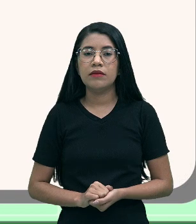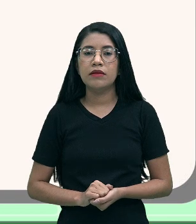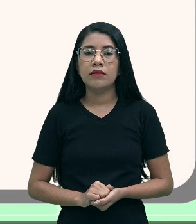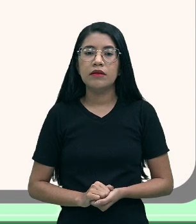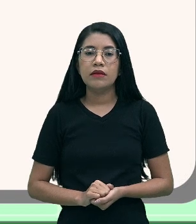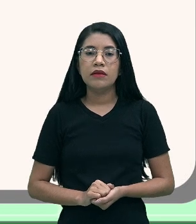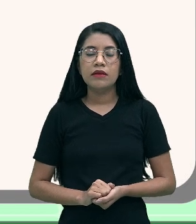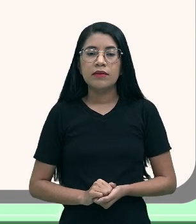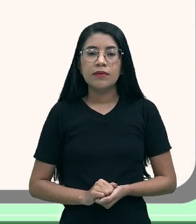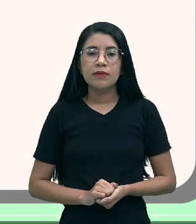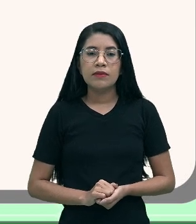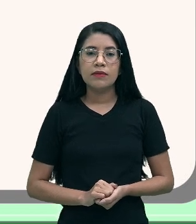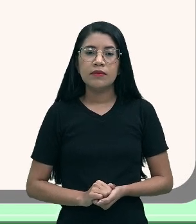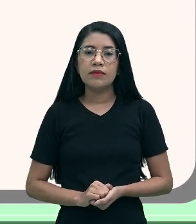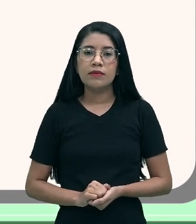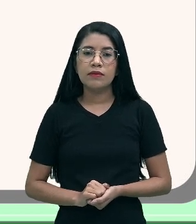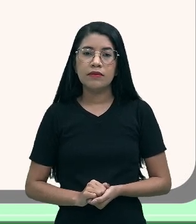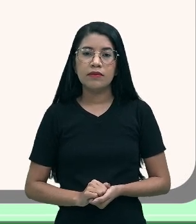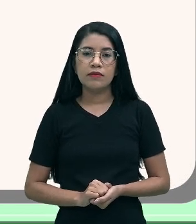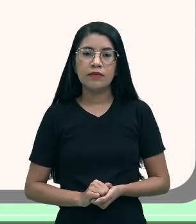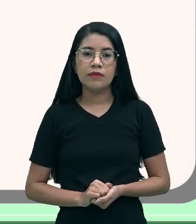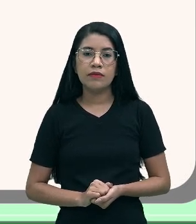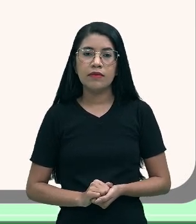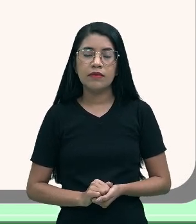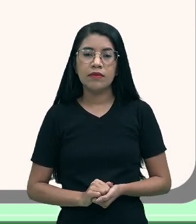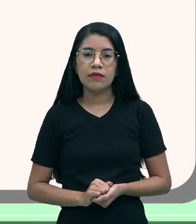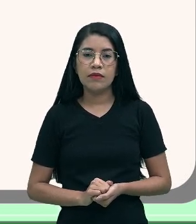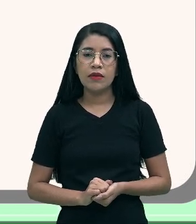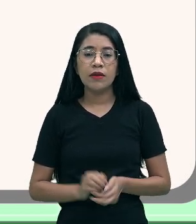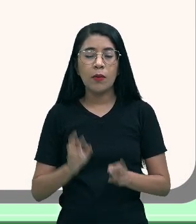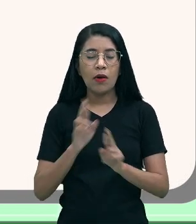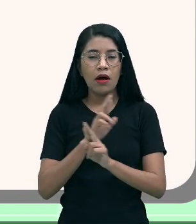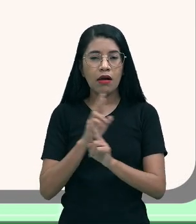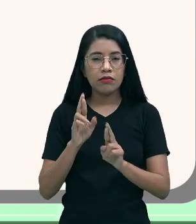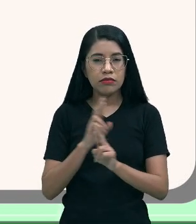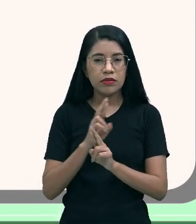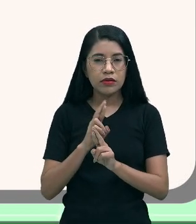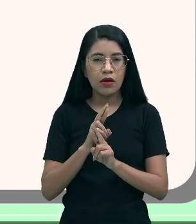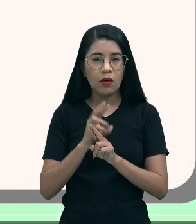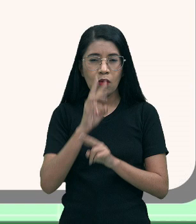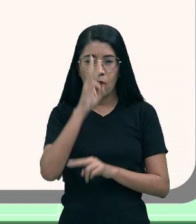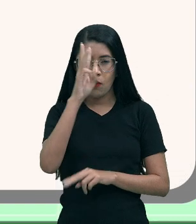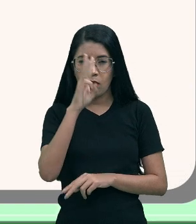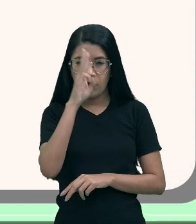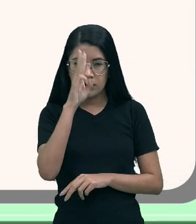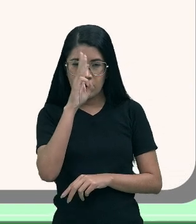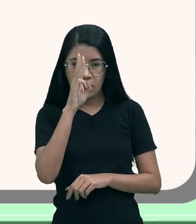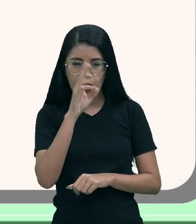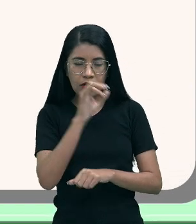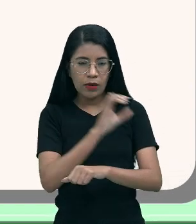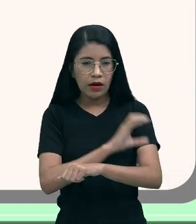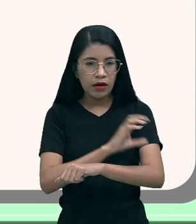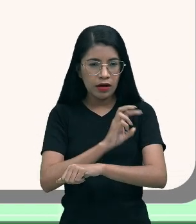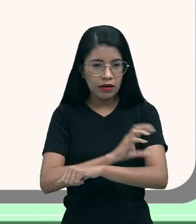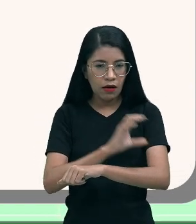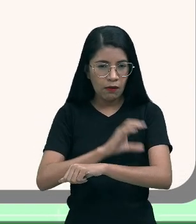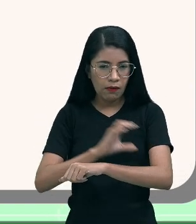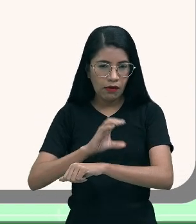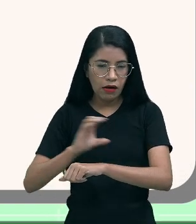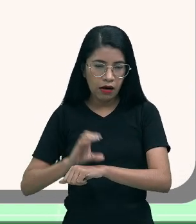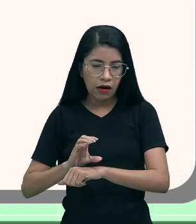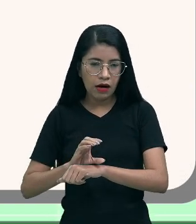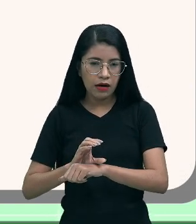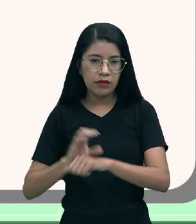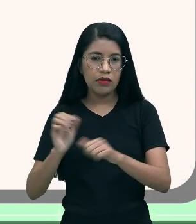Veja só, a razão entre o potencial elétrico e a corrente elétrica que se forma em um